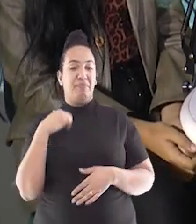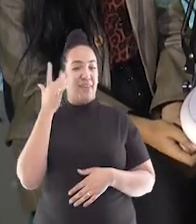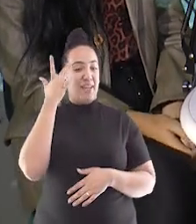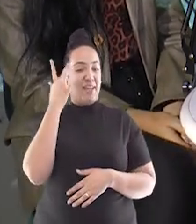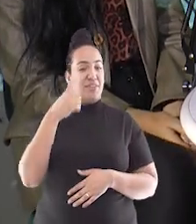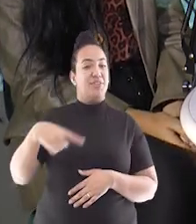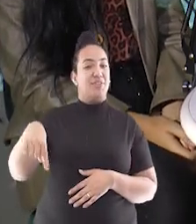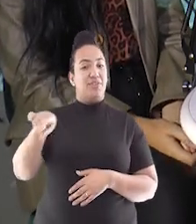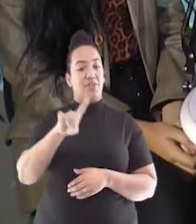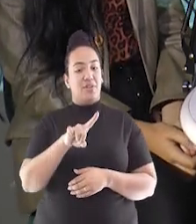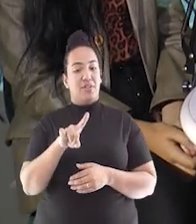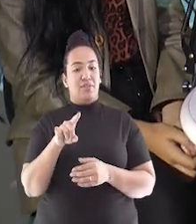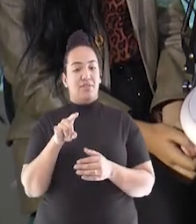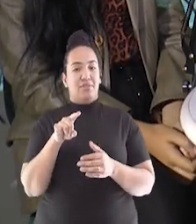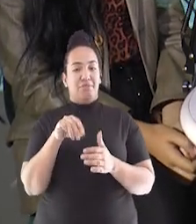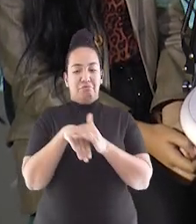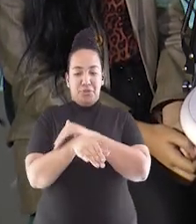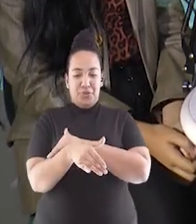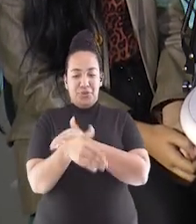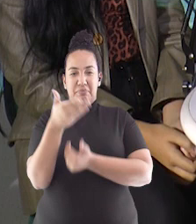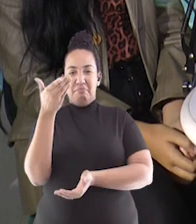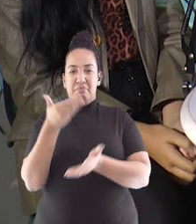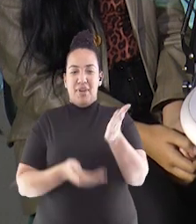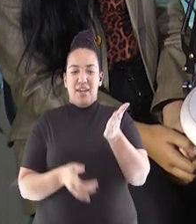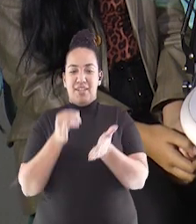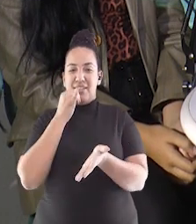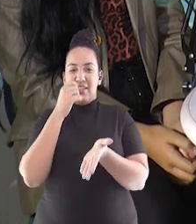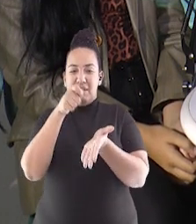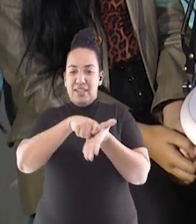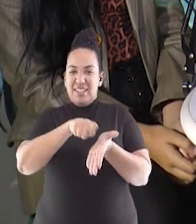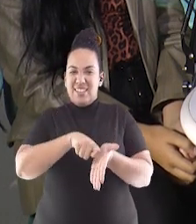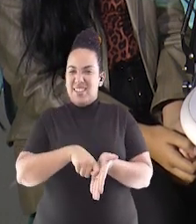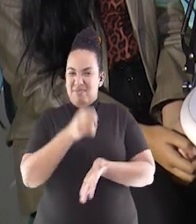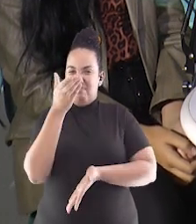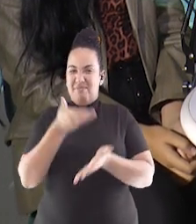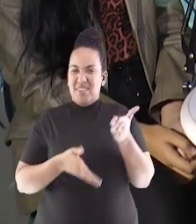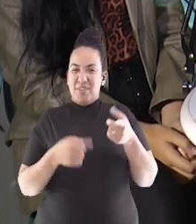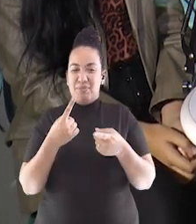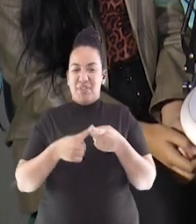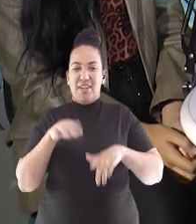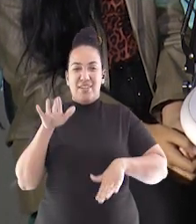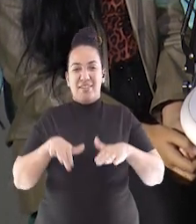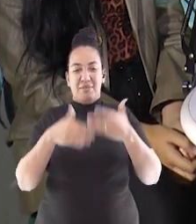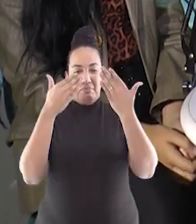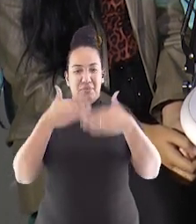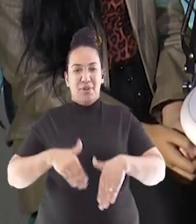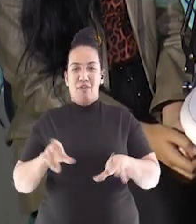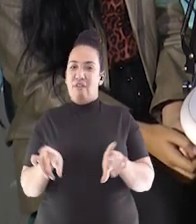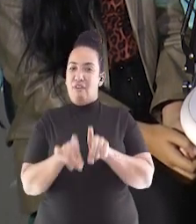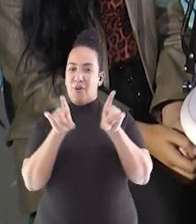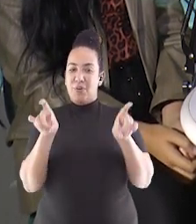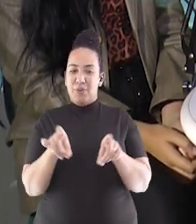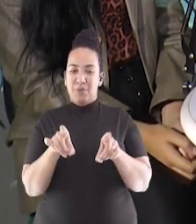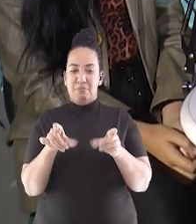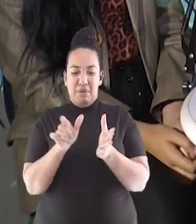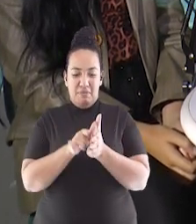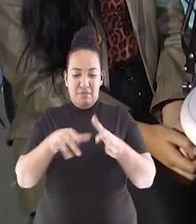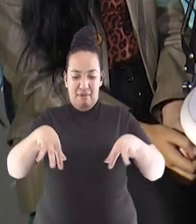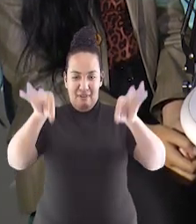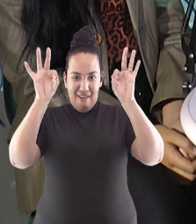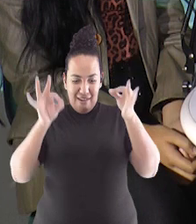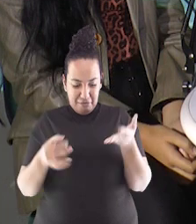gente desacostuma a escrever ali, sabe? Tava tão acostumada a fazer prova no computador. Ter essa prova, se segurar a prova, o